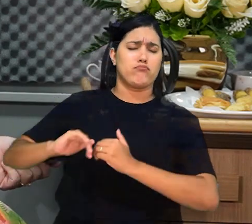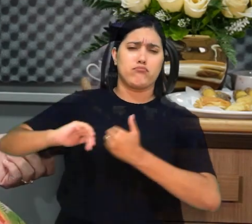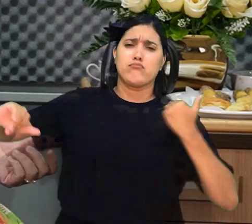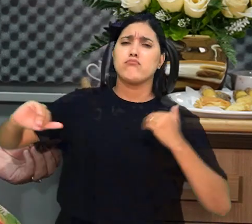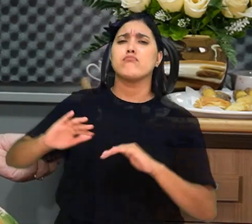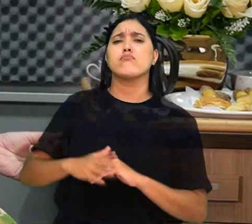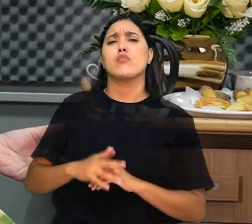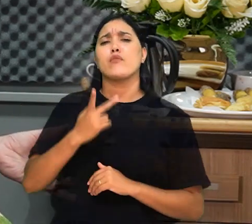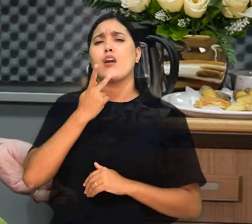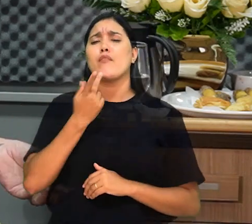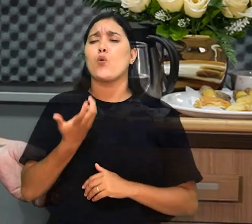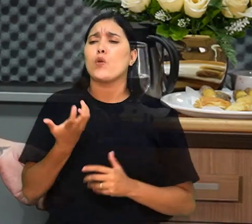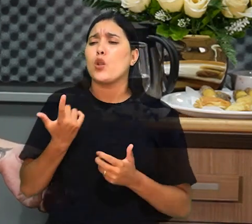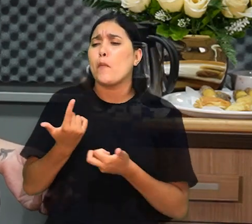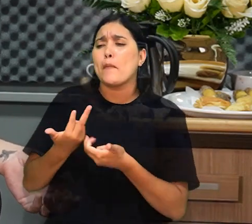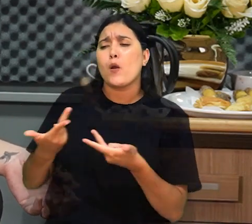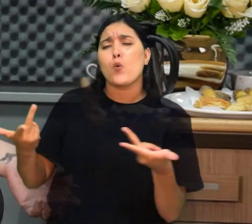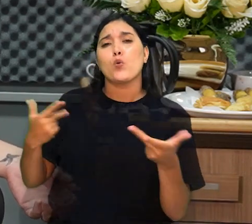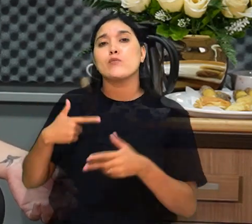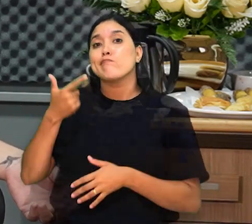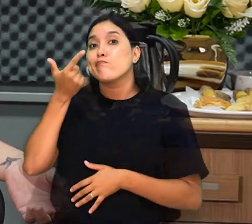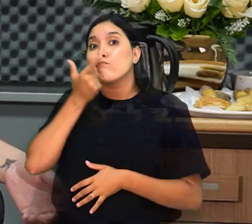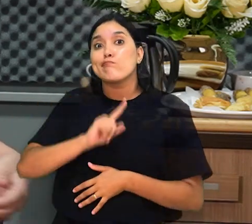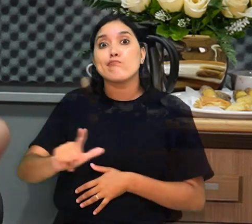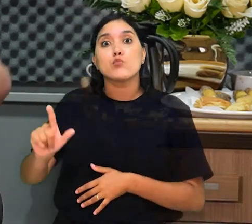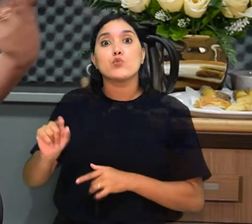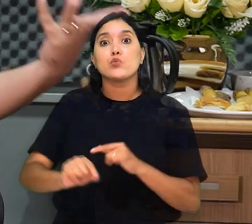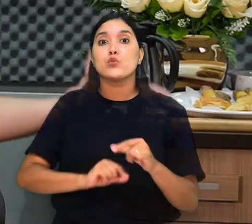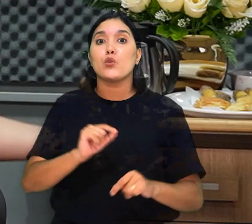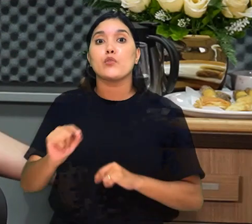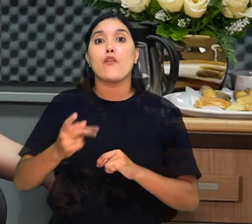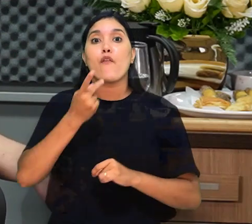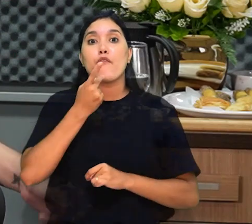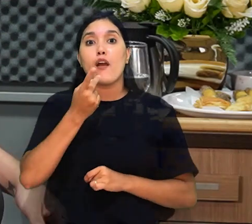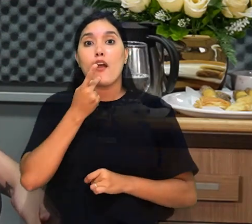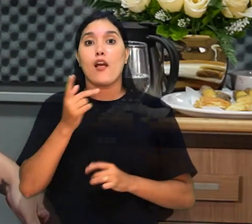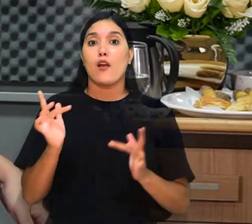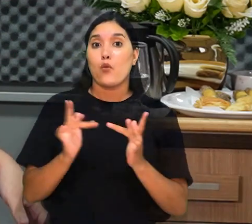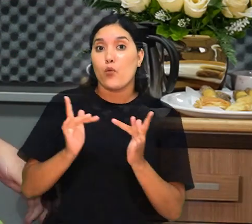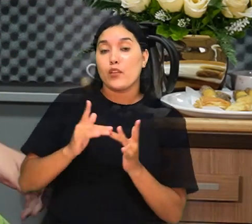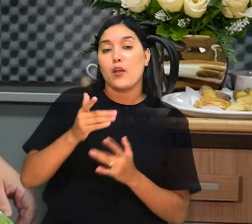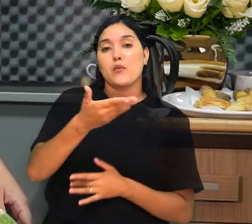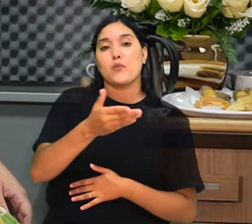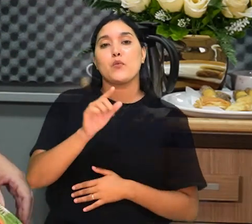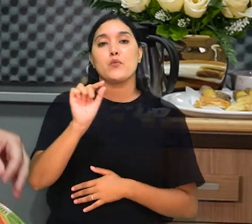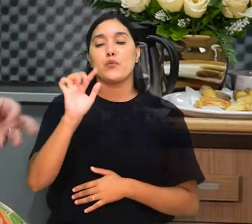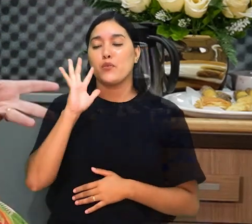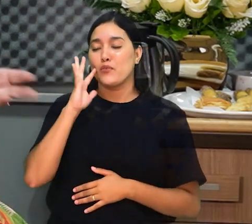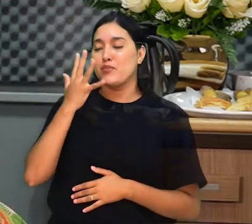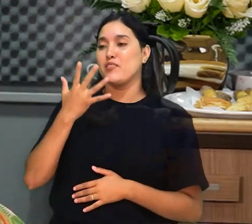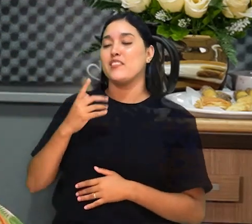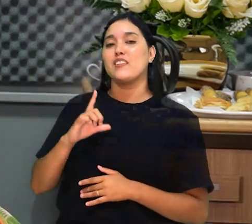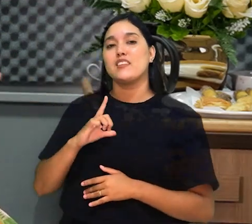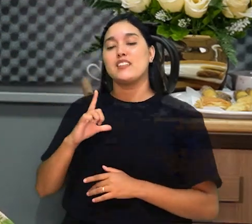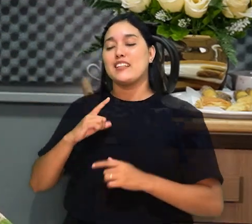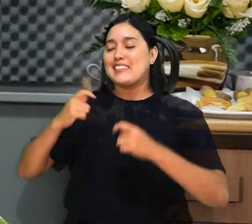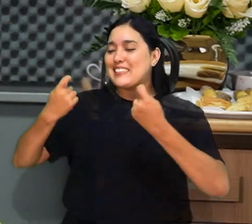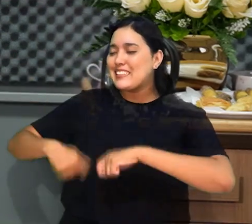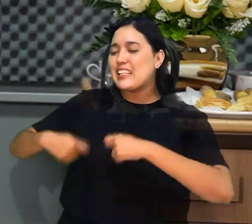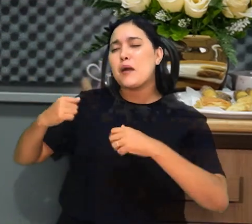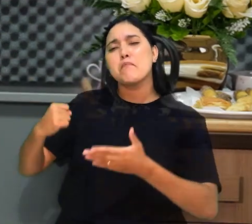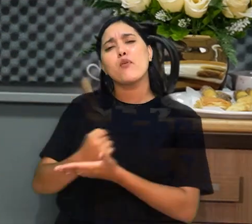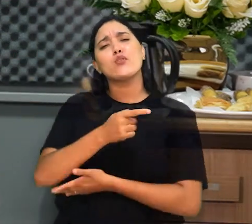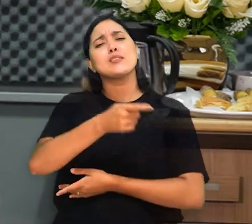eu falava que eu estava com raiva, quando eu dizia para ele que eu queria um tempo, ou então quando eu queria algo, conversar, eu